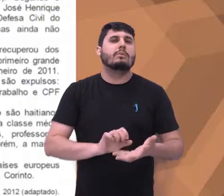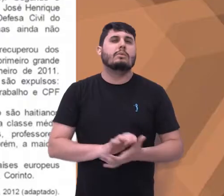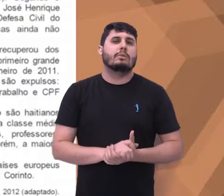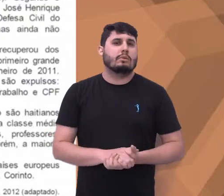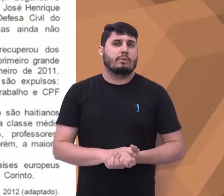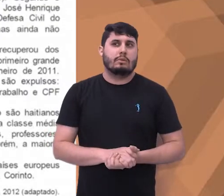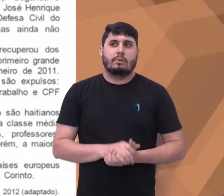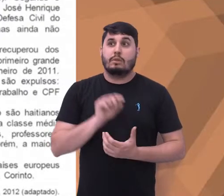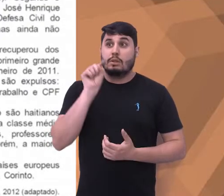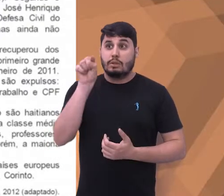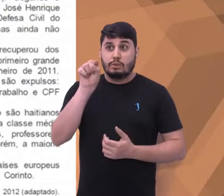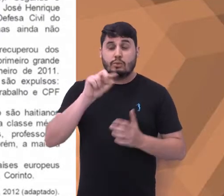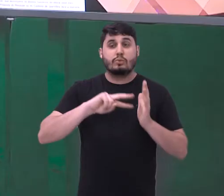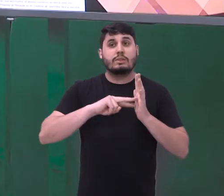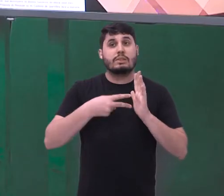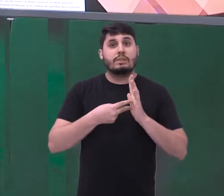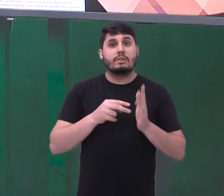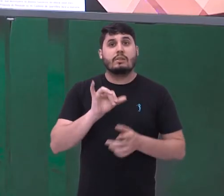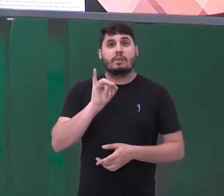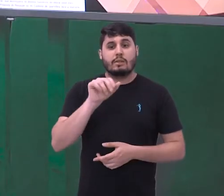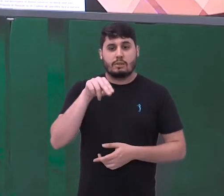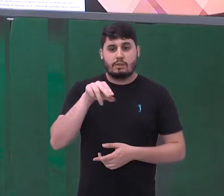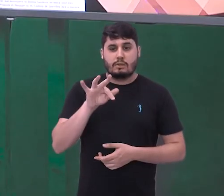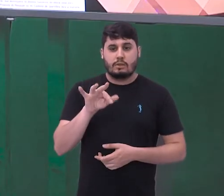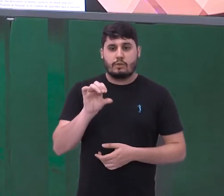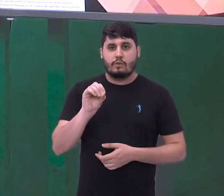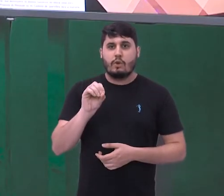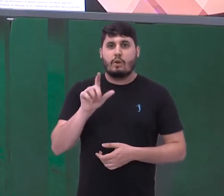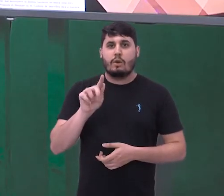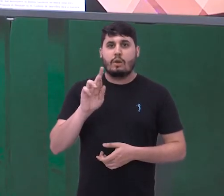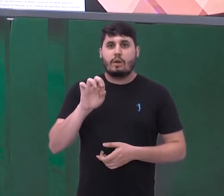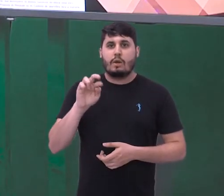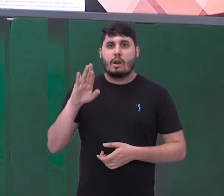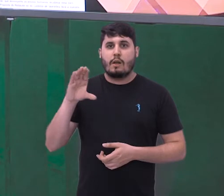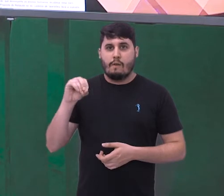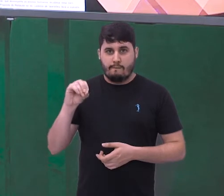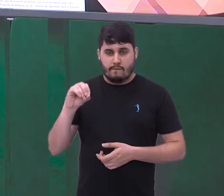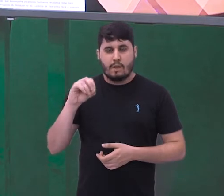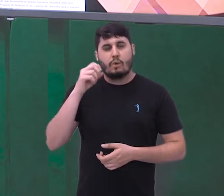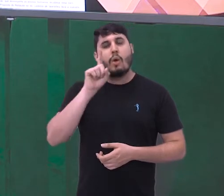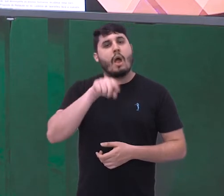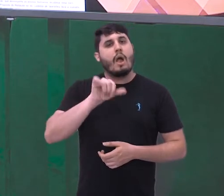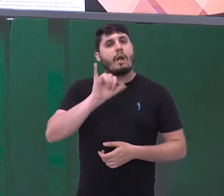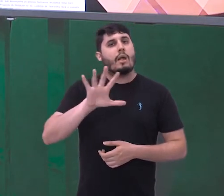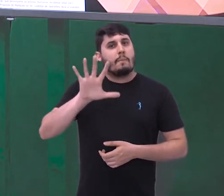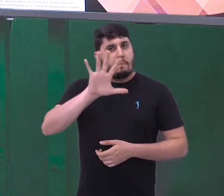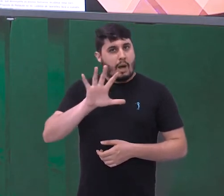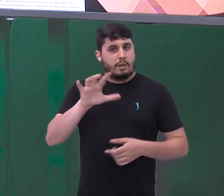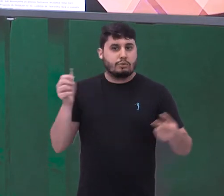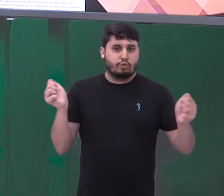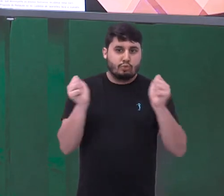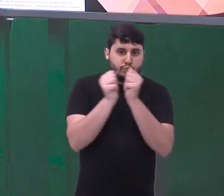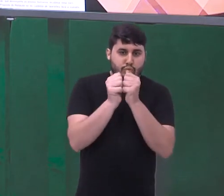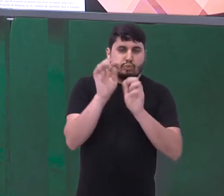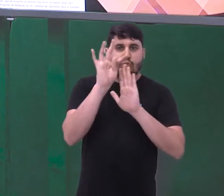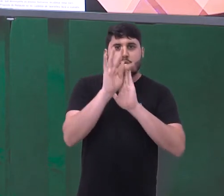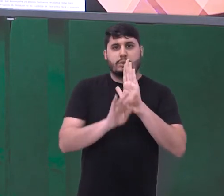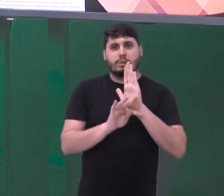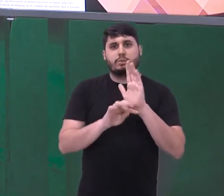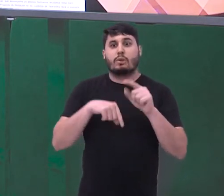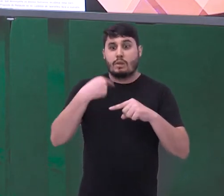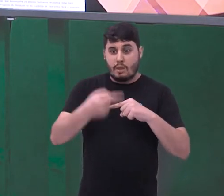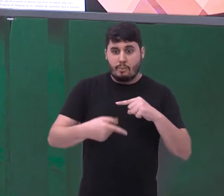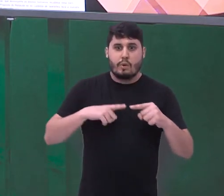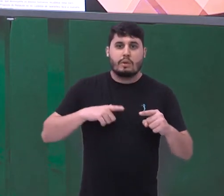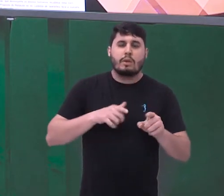aqui a gente chama de infográfico. A gente vai fazer a leitura desses textos, desse infográfico, e aqui tem as instruções